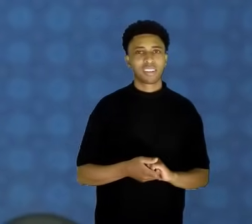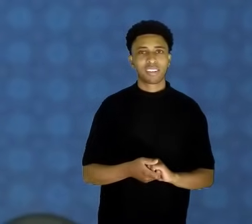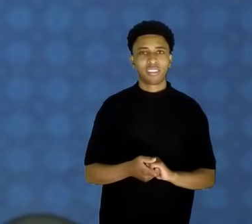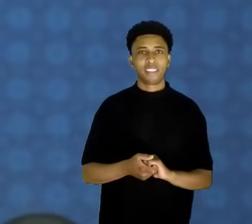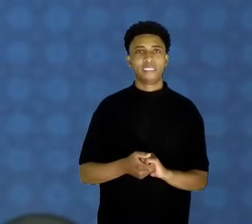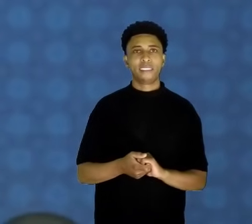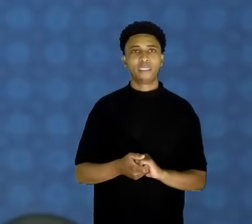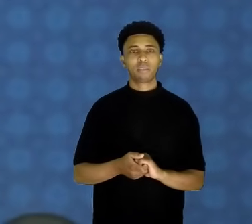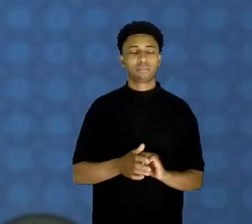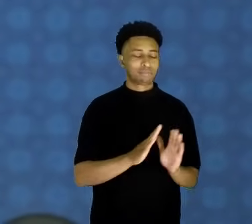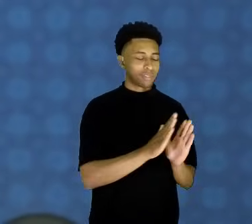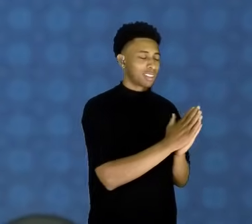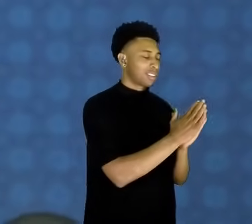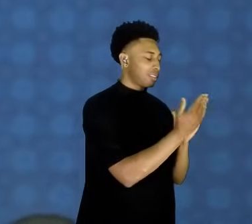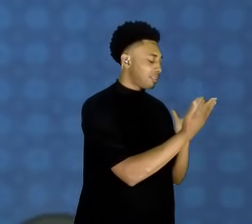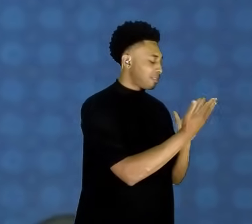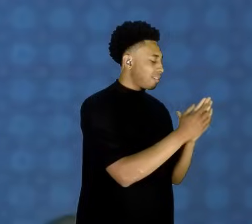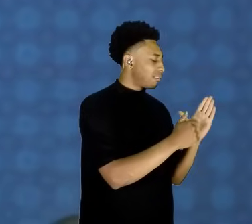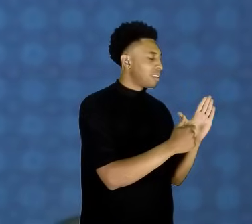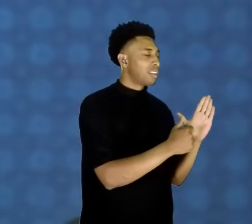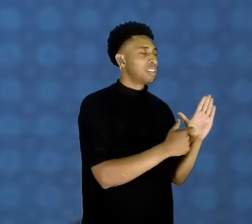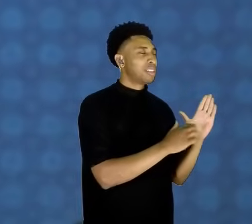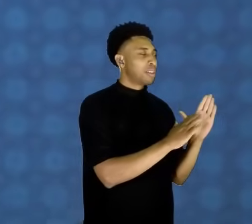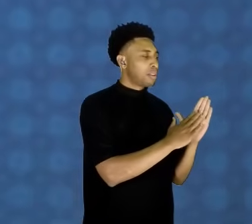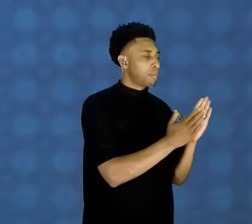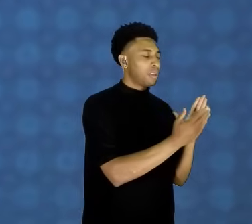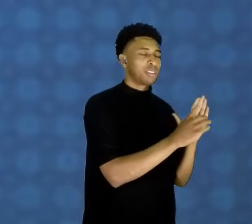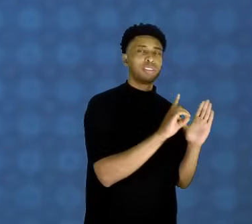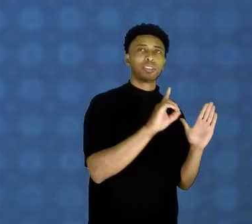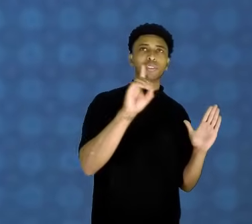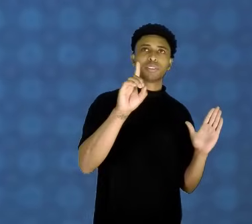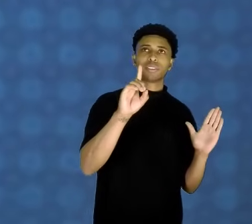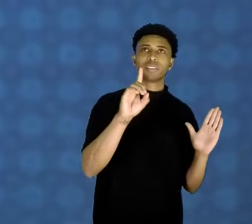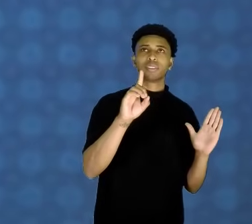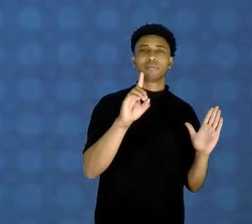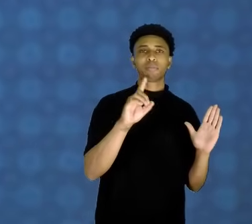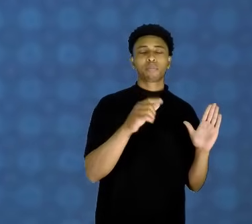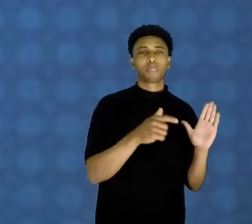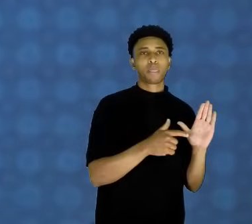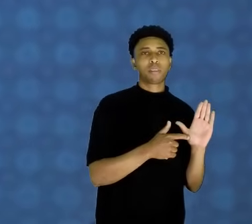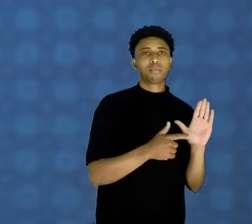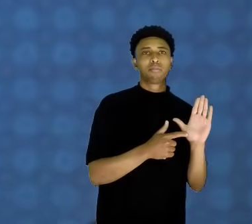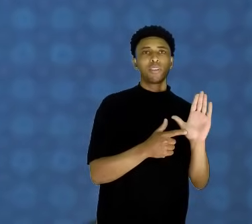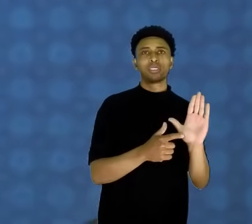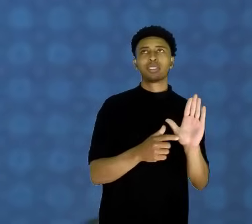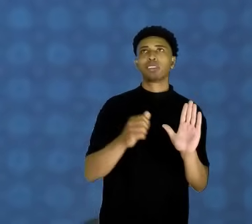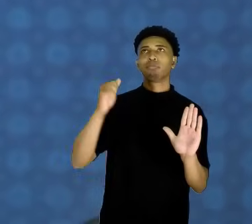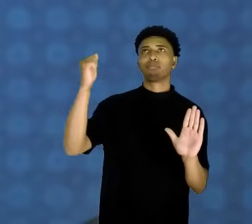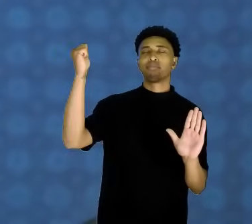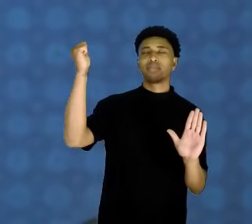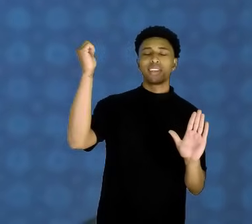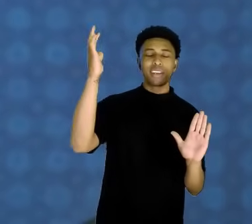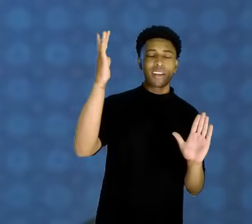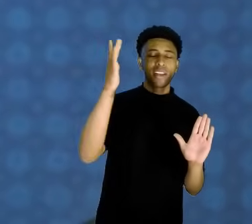A Bíblia diz que Deus, ele resiste aos soberbos, mas ele dá graça aos humildes.